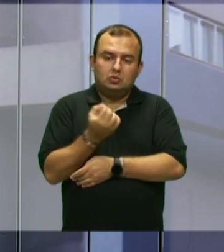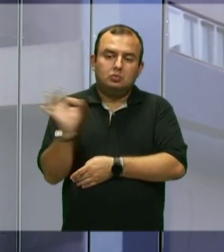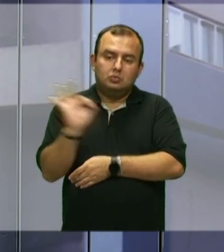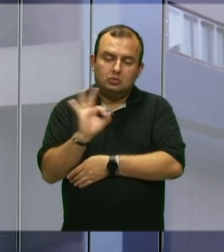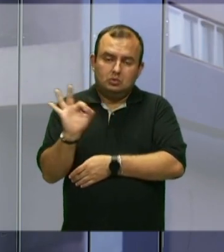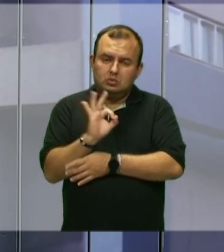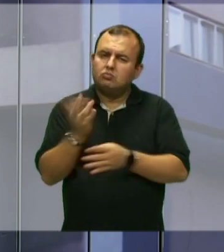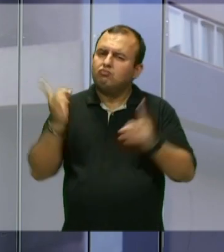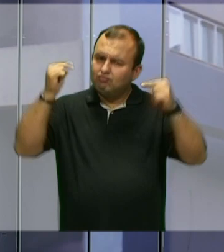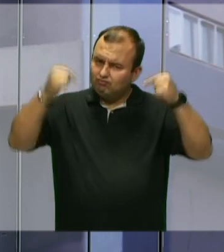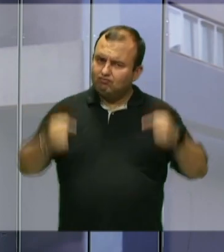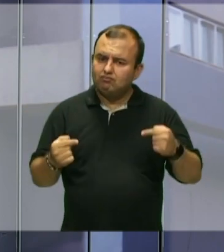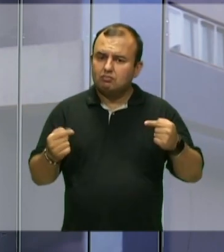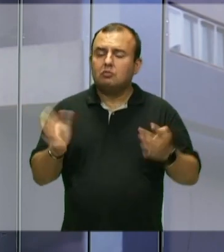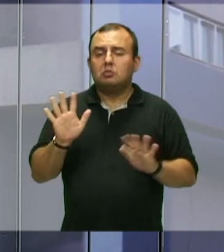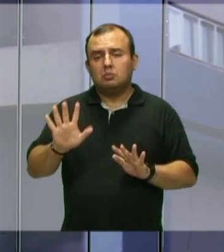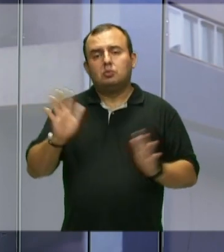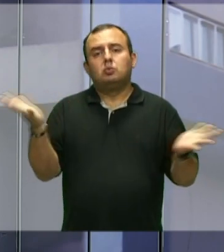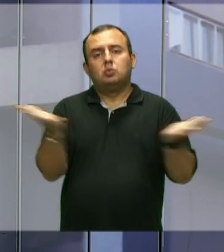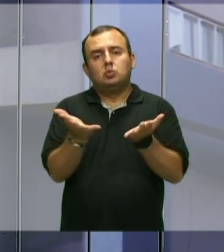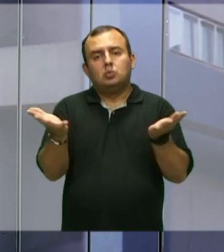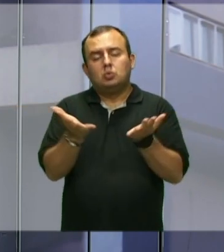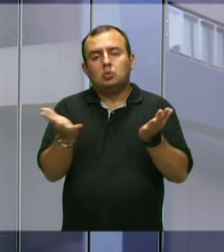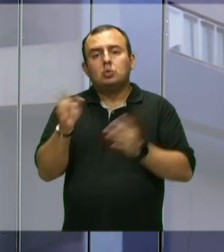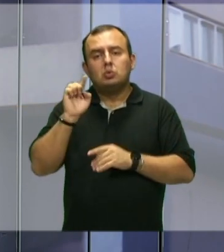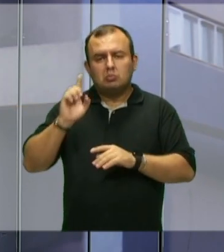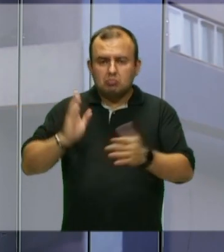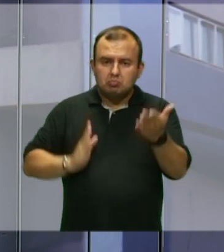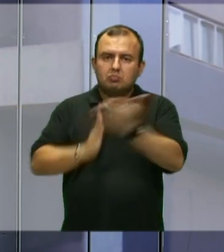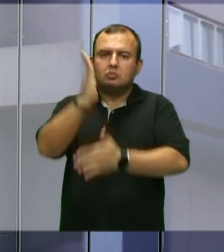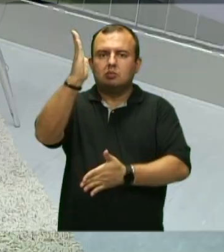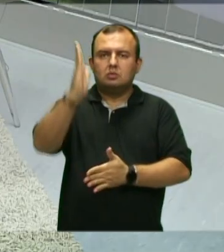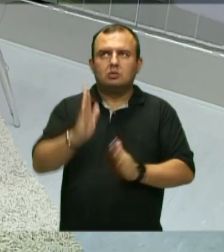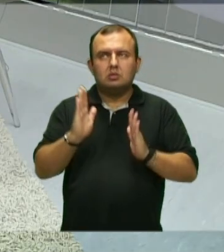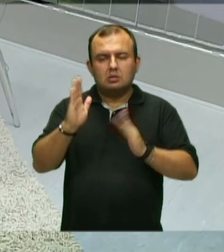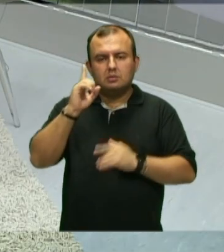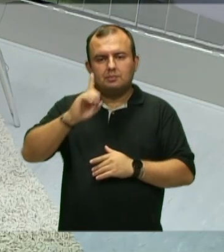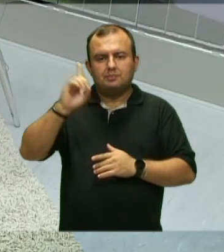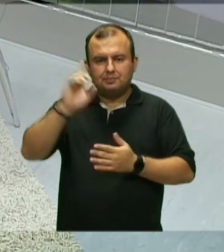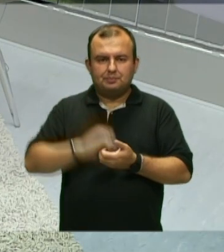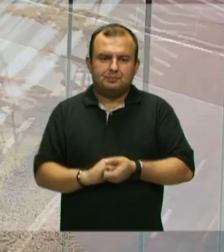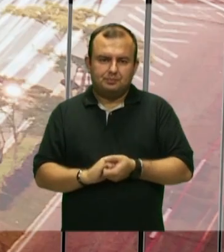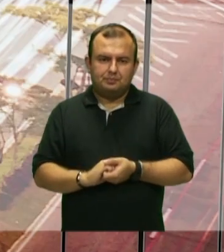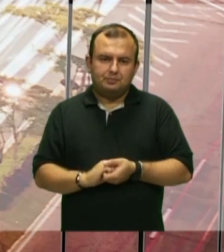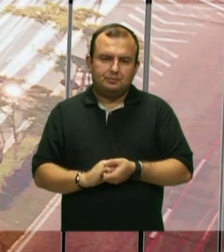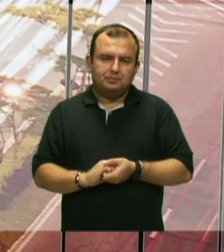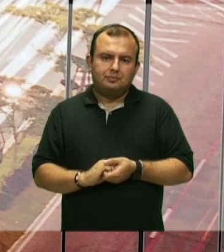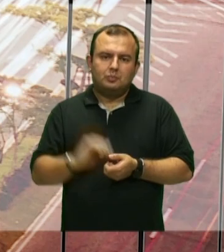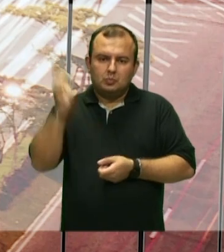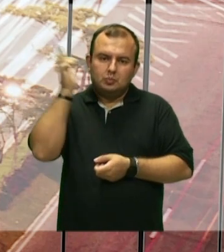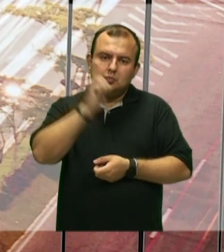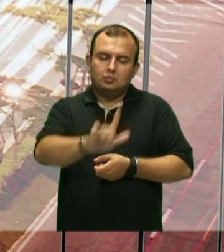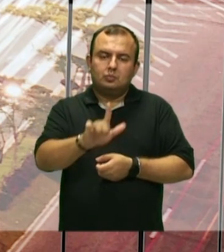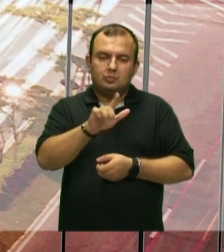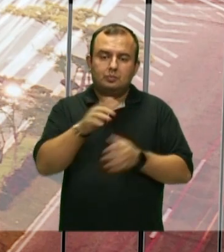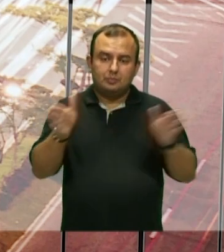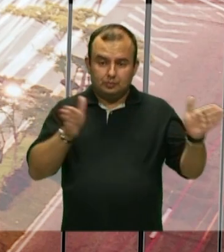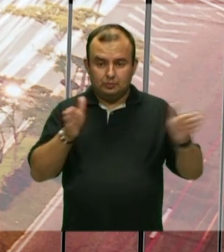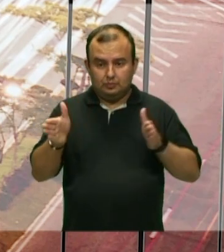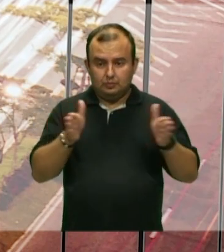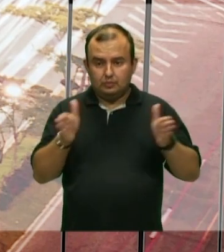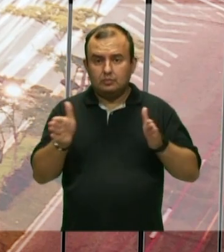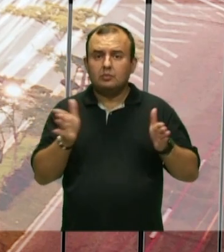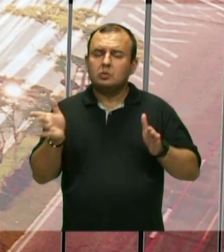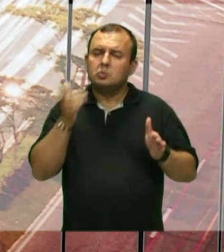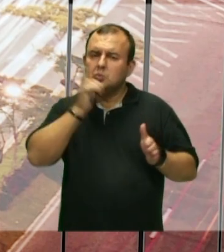foi um grande desafio, mas que hoje está superado, graças a Deus. E foi também a grande conquista do período,